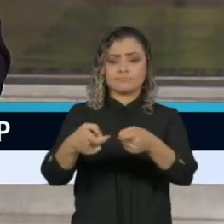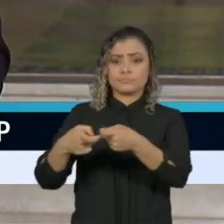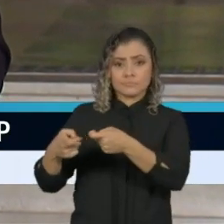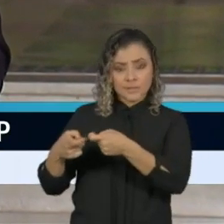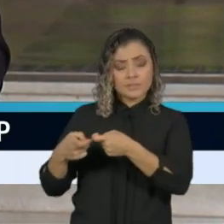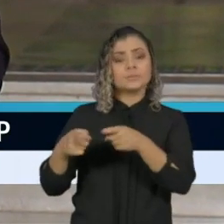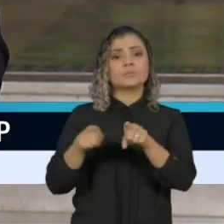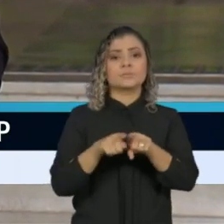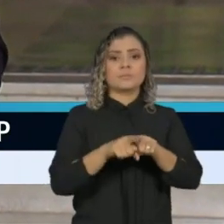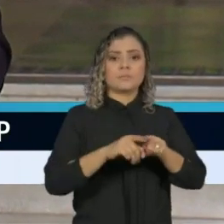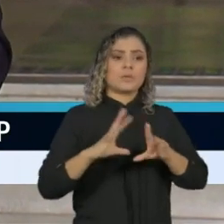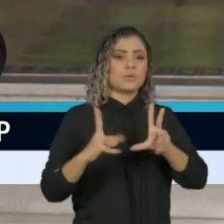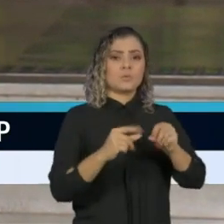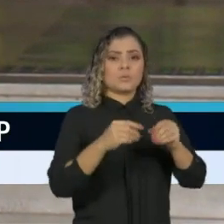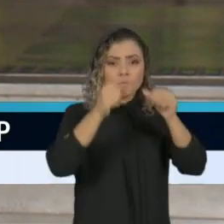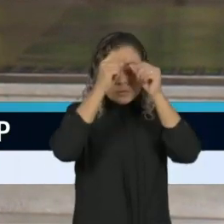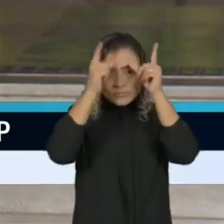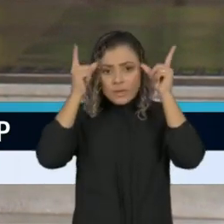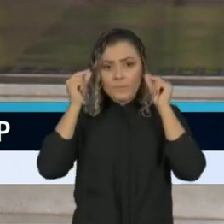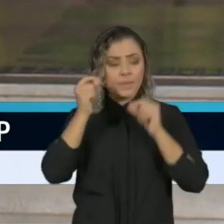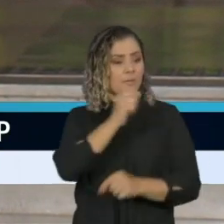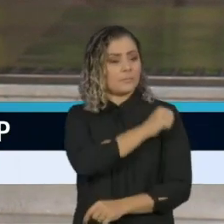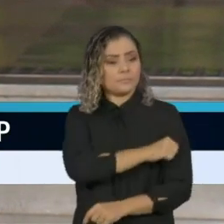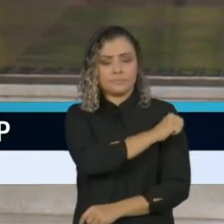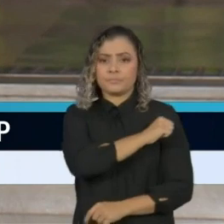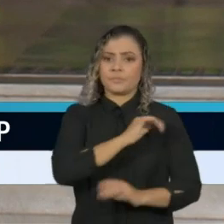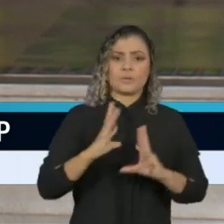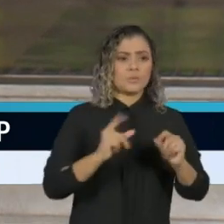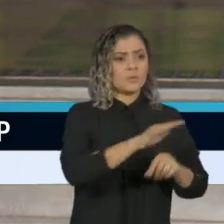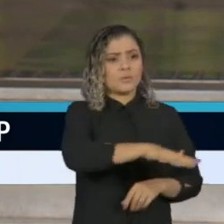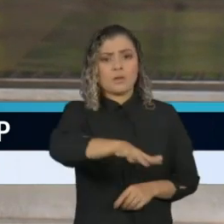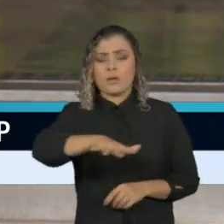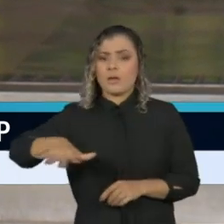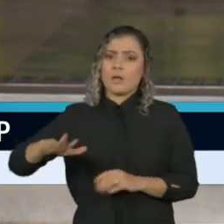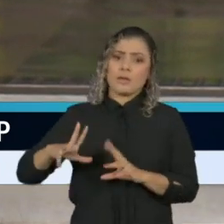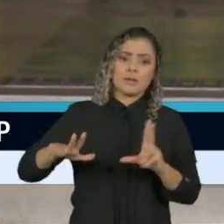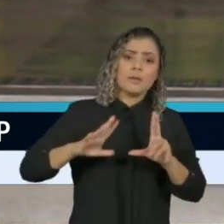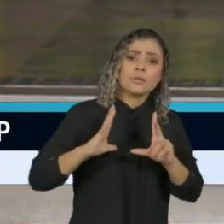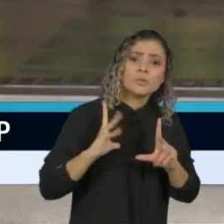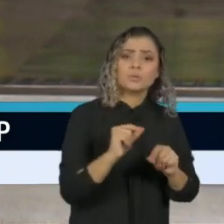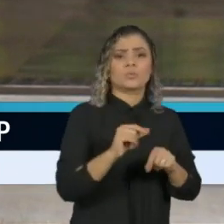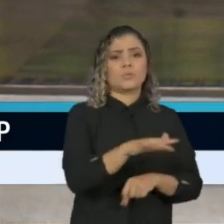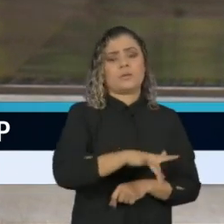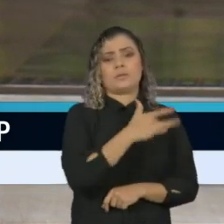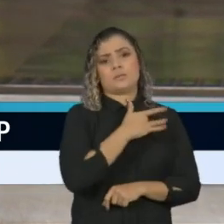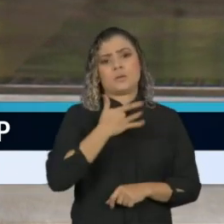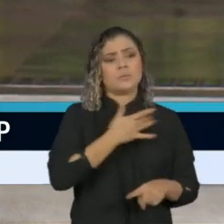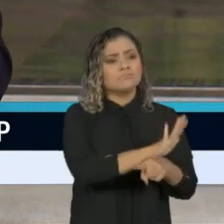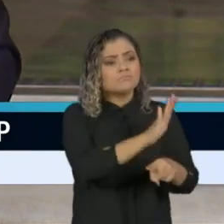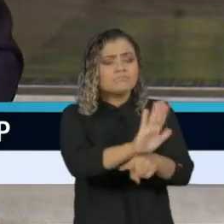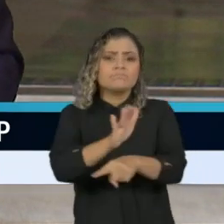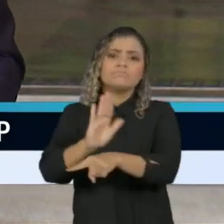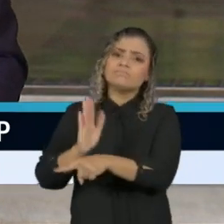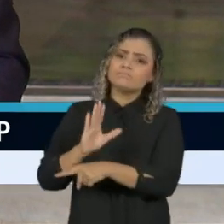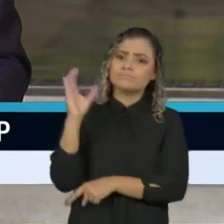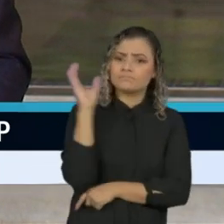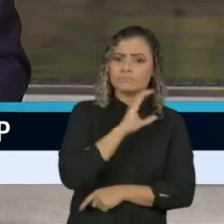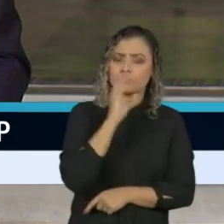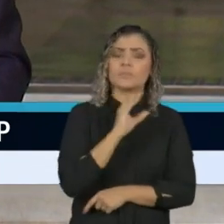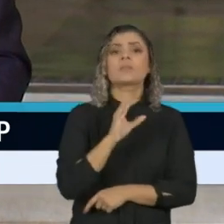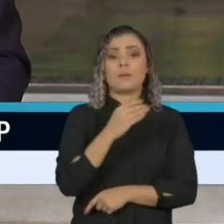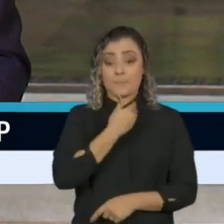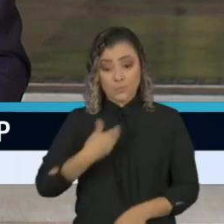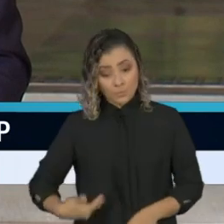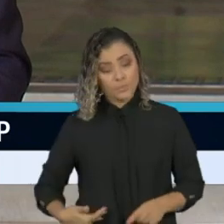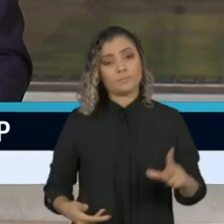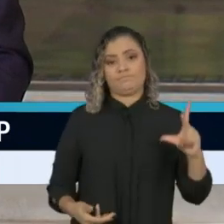médicos, paramédicos, enfermeiros, aos profissionais que atuam no socorro e no atendimento, tanto no plano